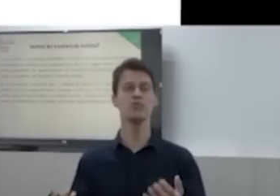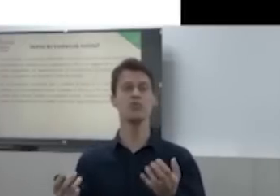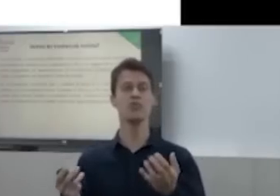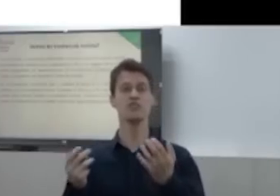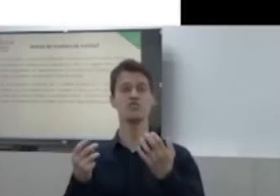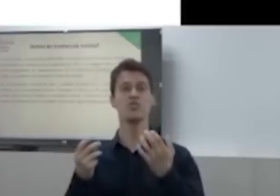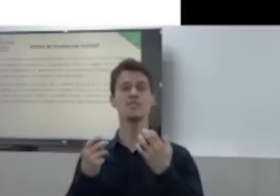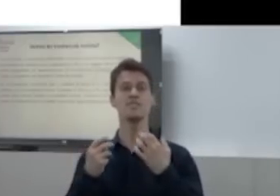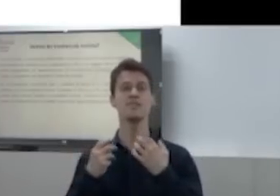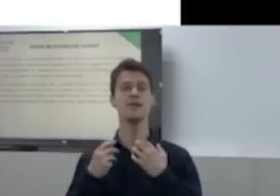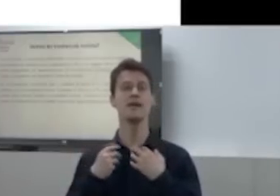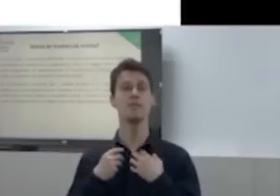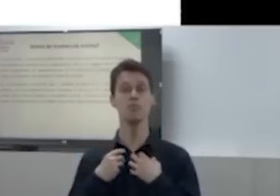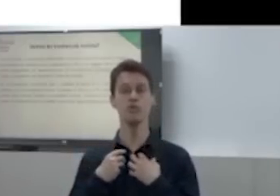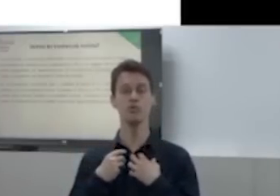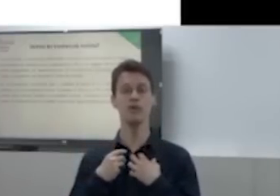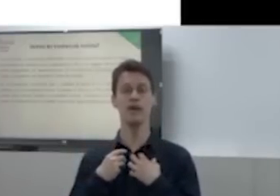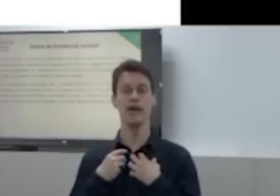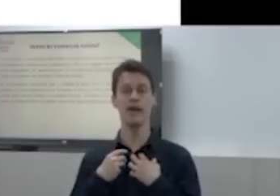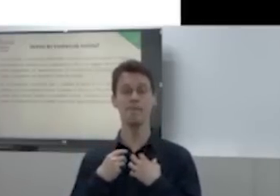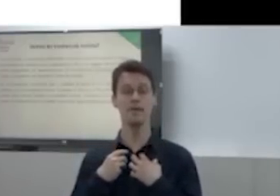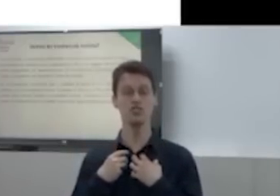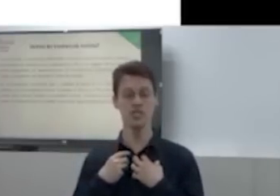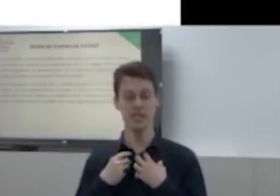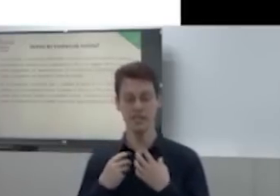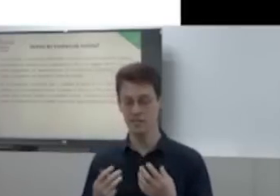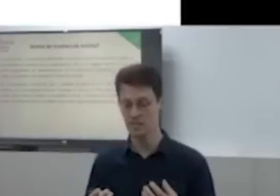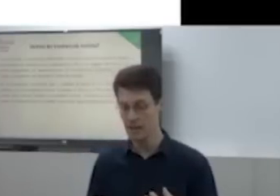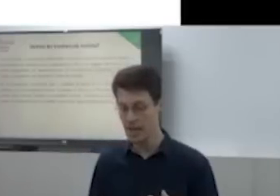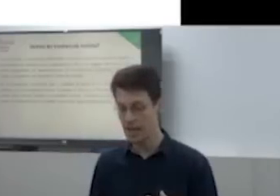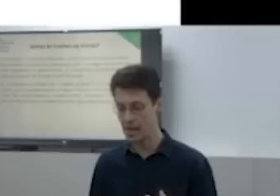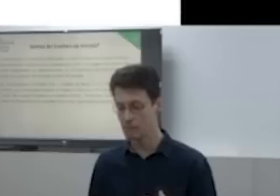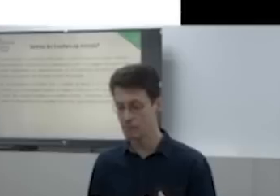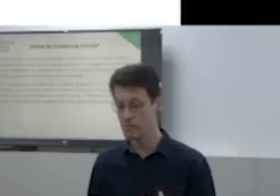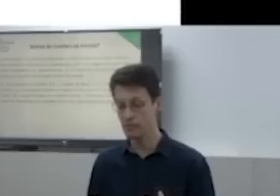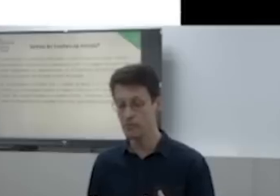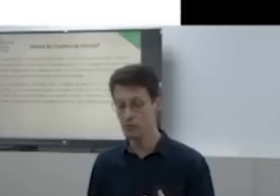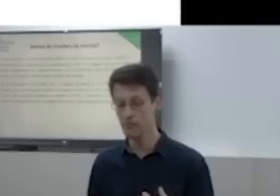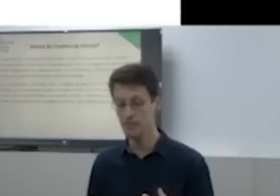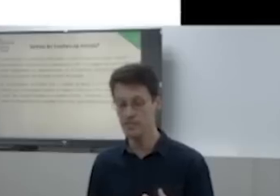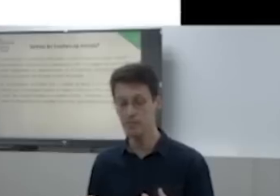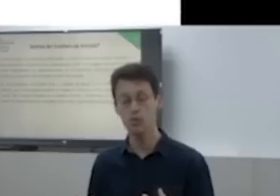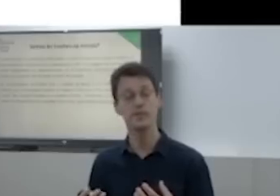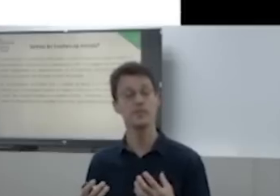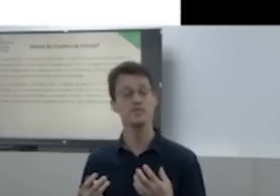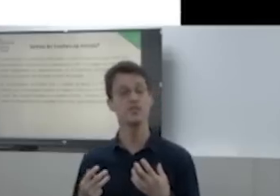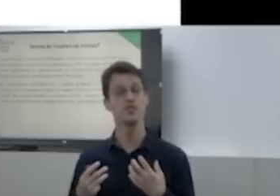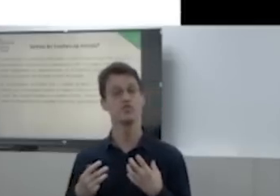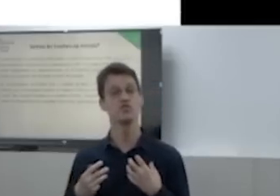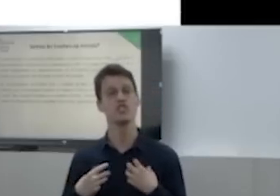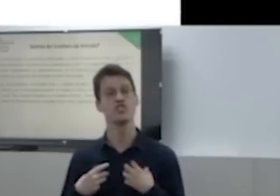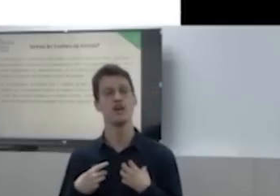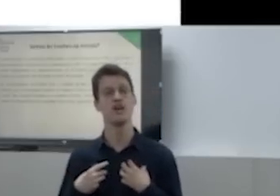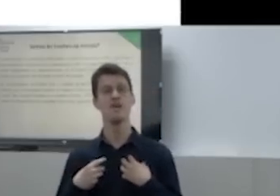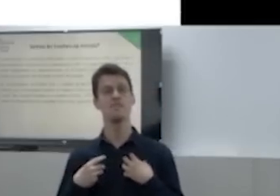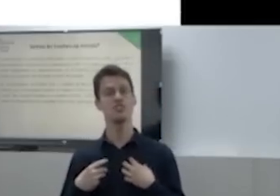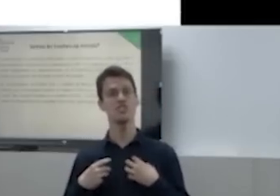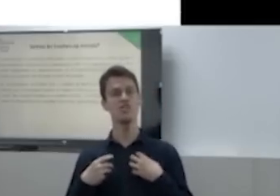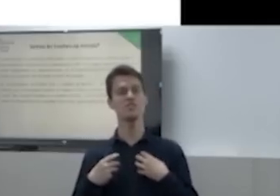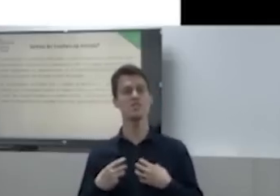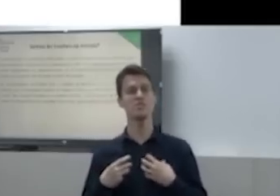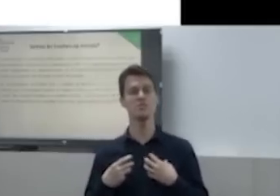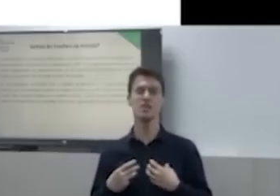porque trazem informações muito pertinentes, que vão fazer importância no nosso dia a